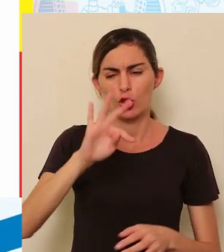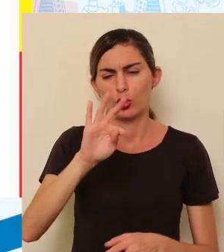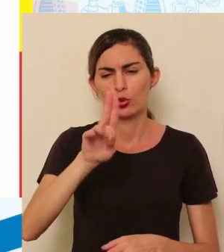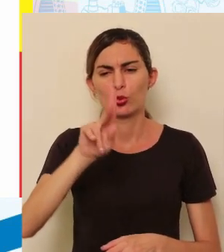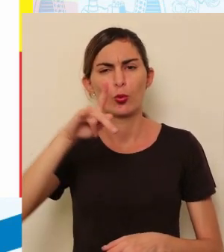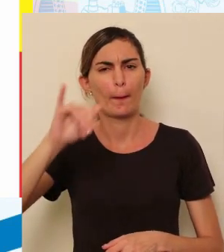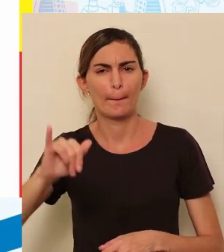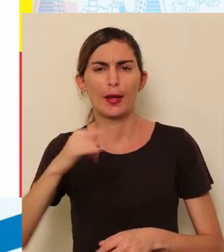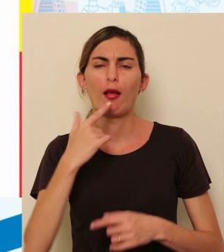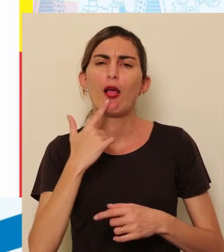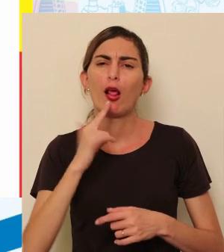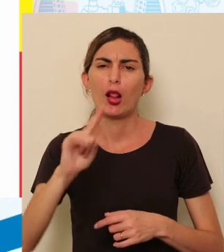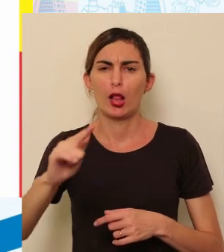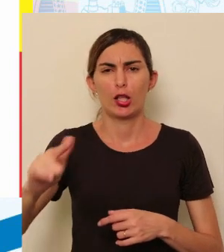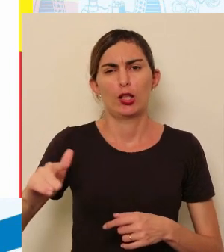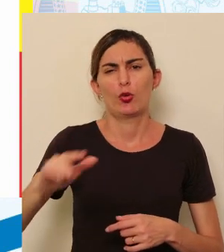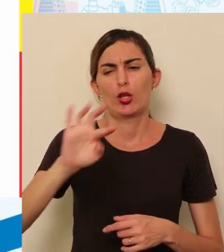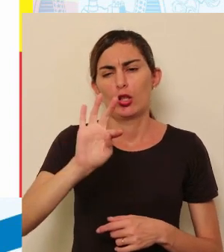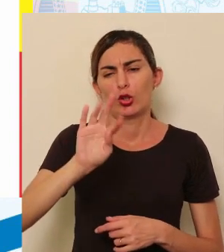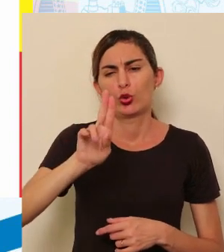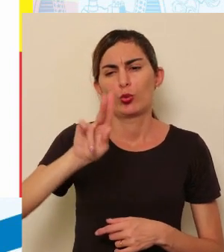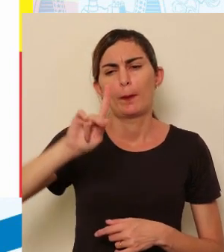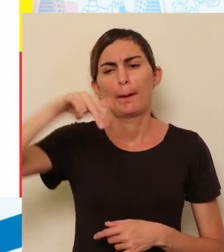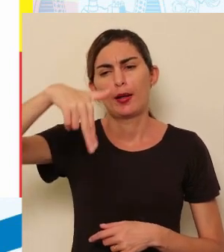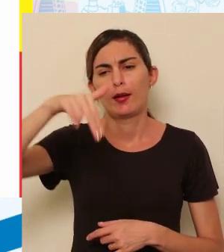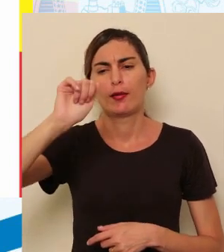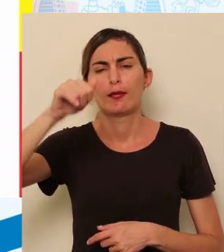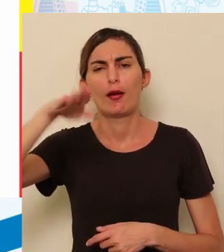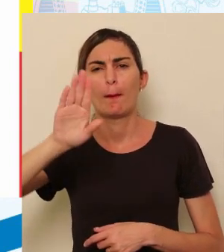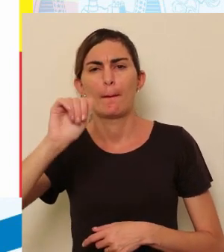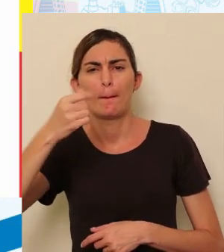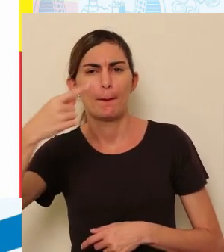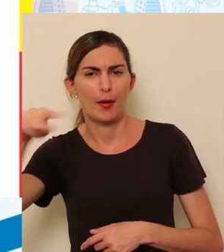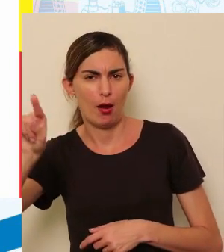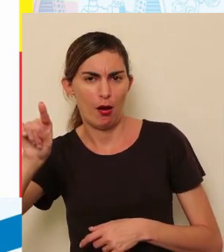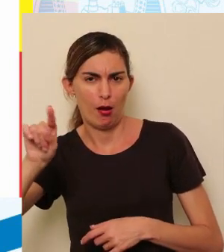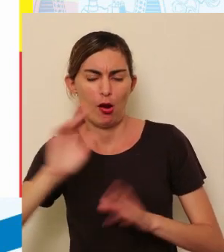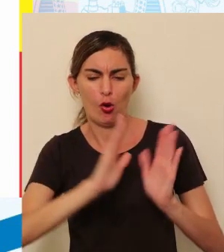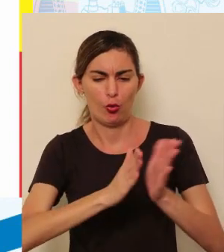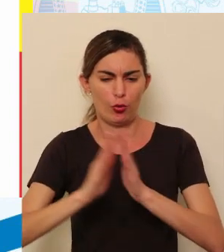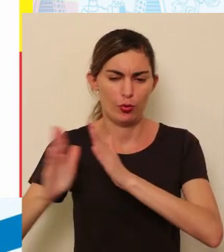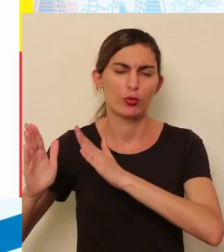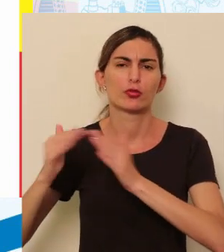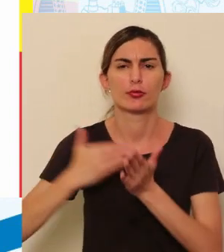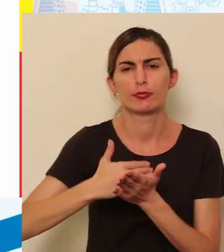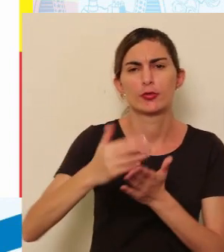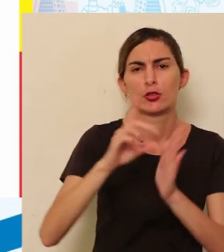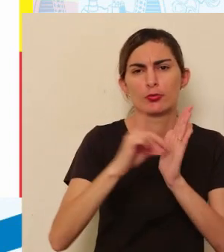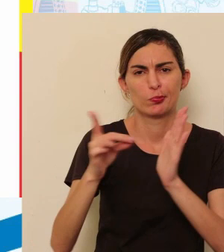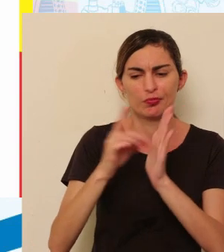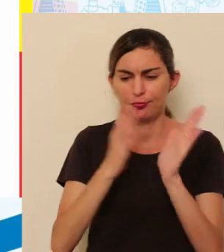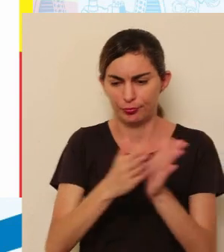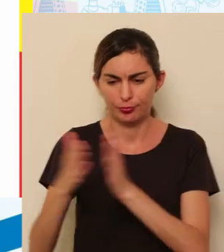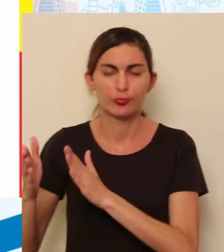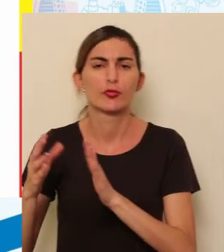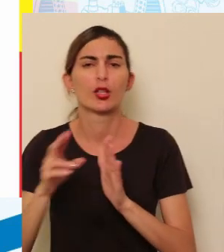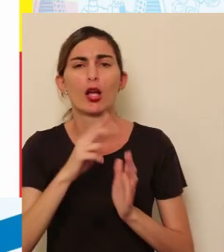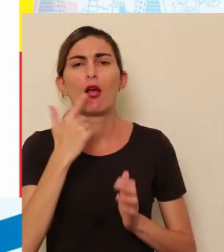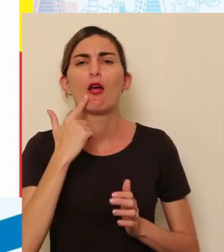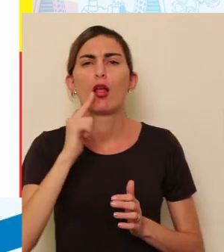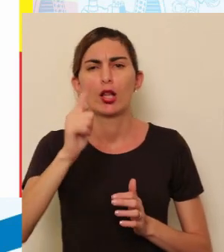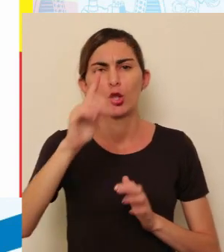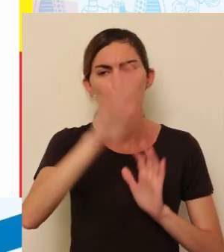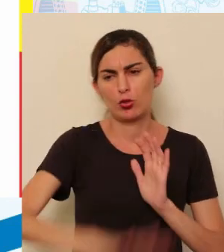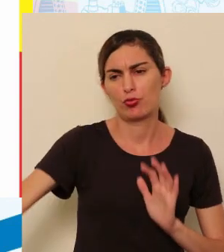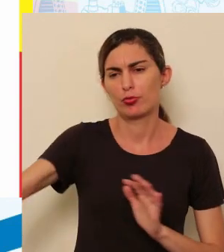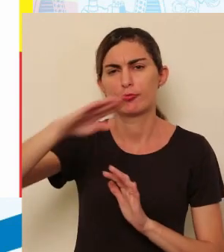Tupi originou-se da língua Tupinambá, que foi incorporada pelos organizadores e missionários, sendo adotada